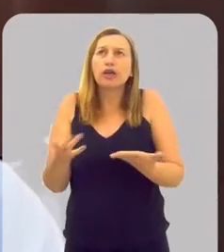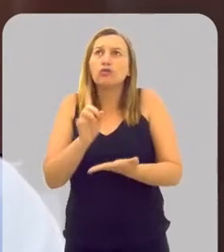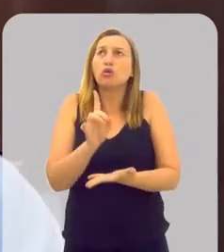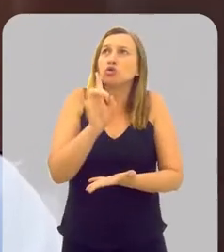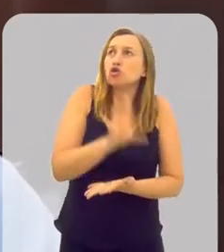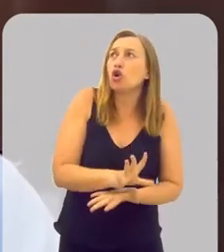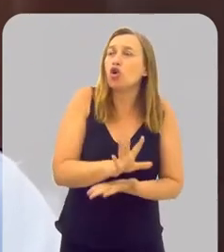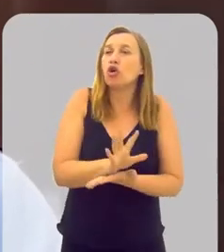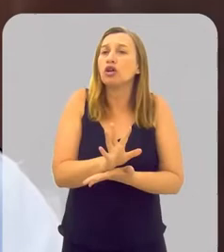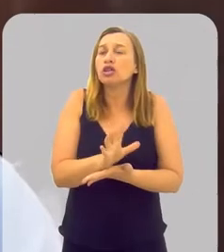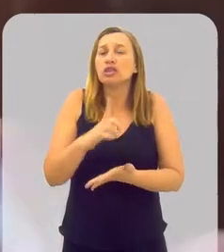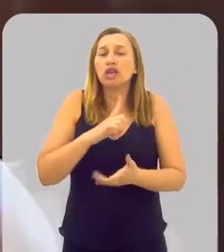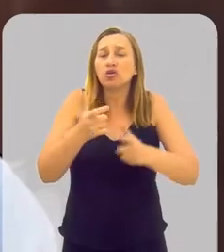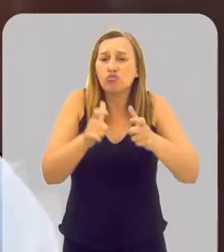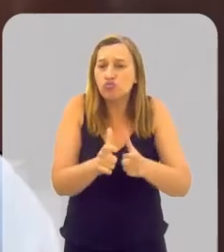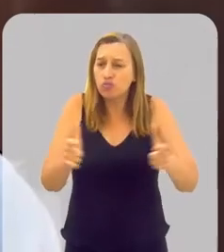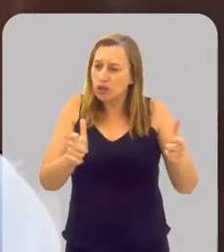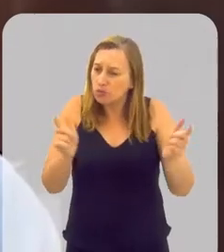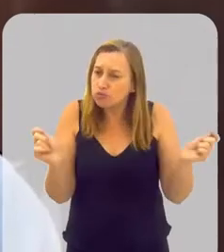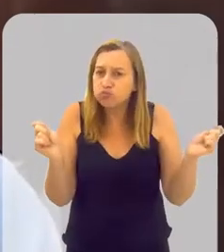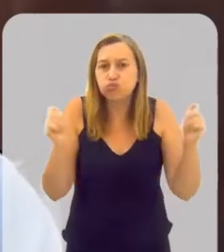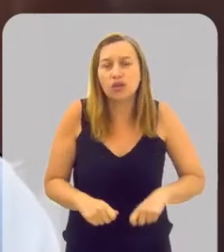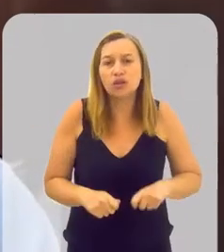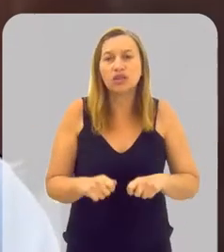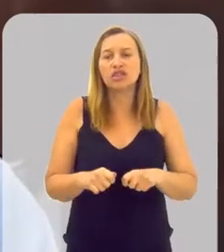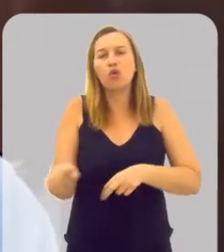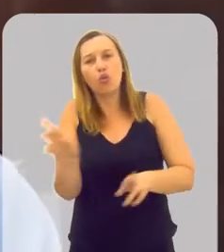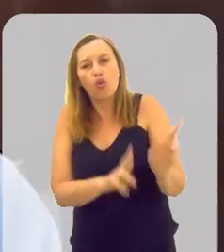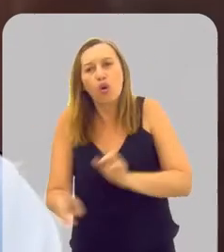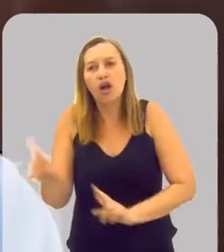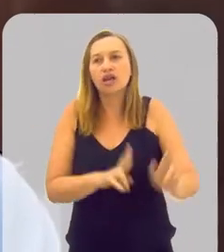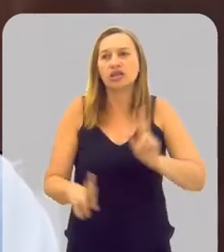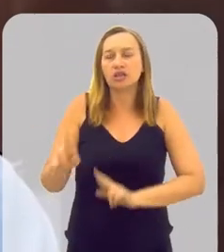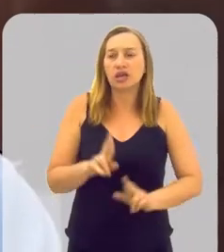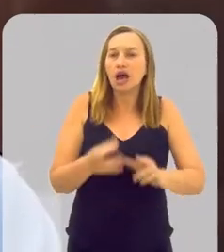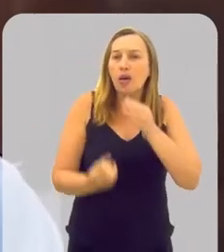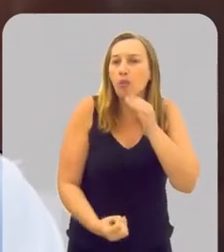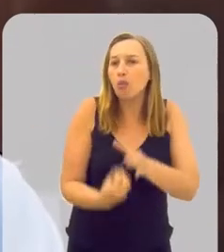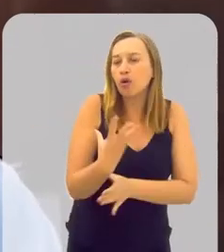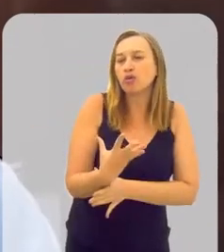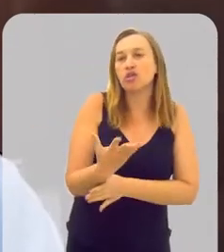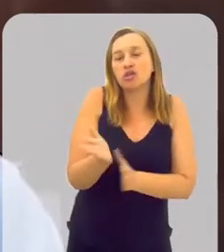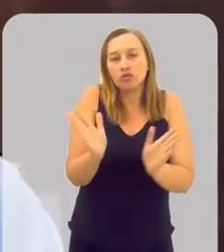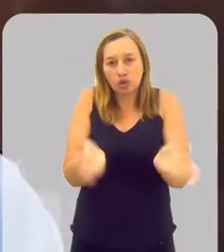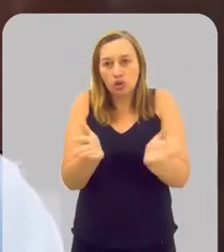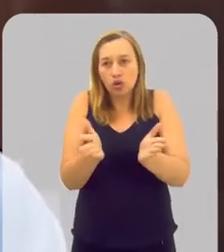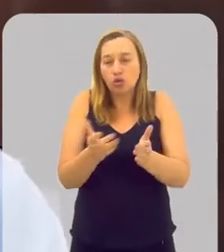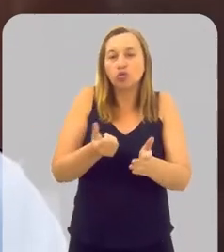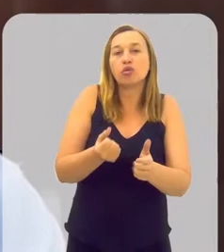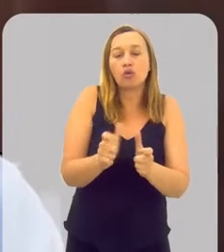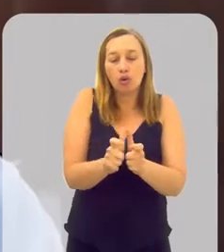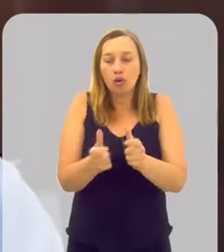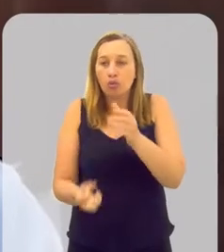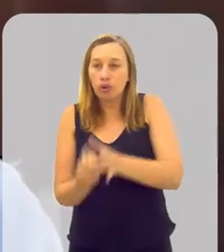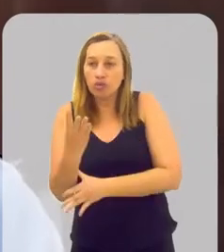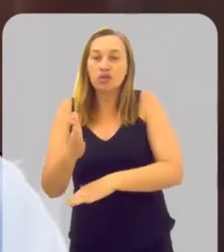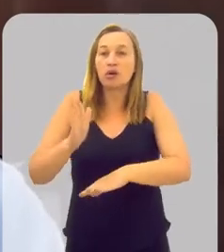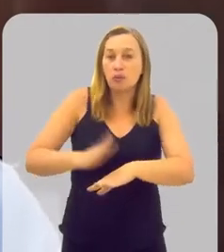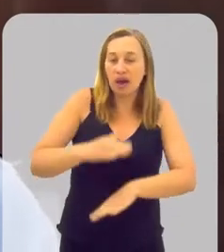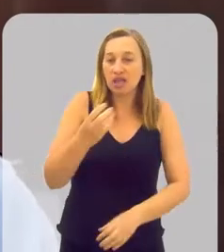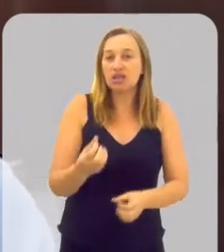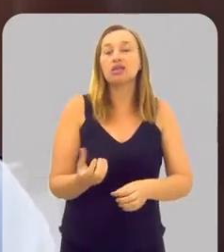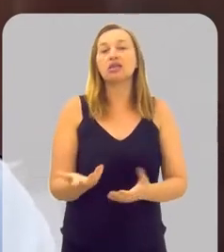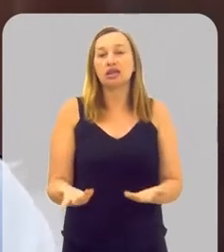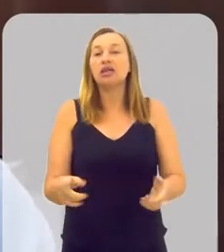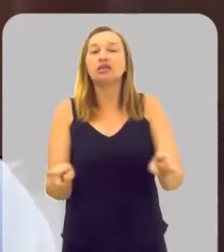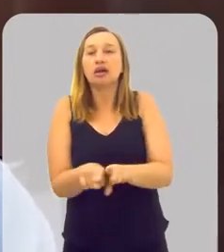ele não só tem um grande potencial com relação à produção atual, ele é o maior produtor, como também ele